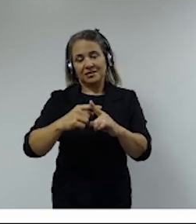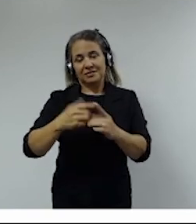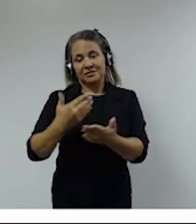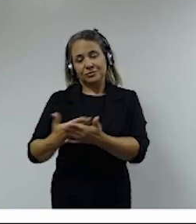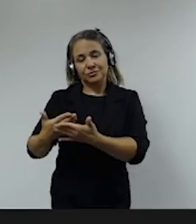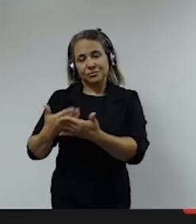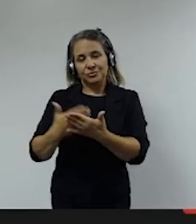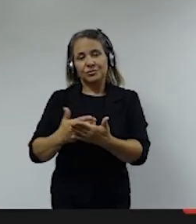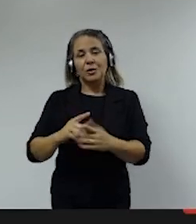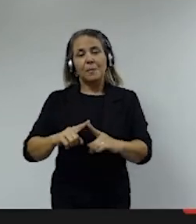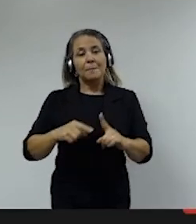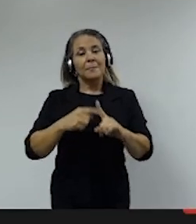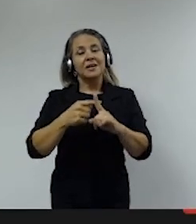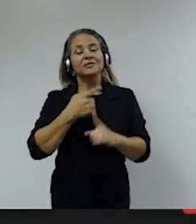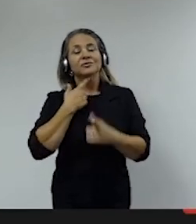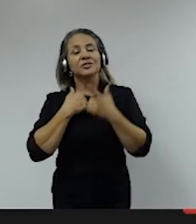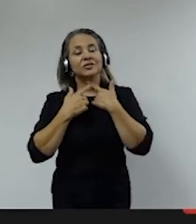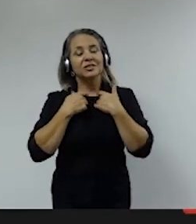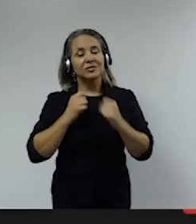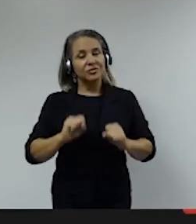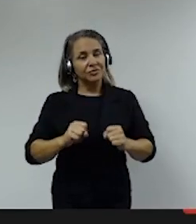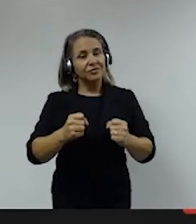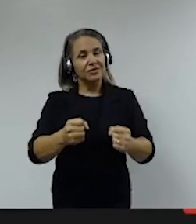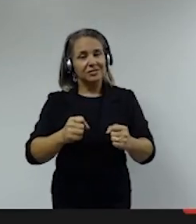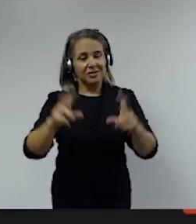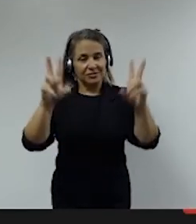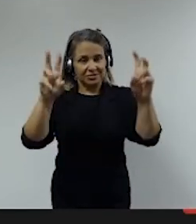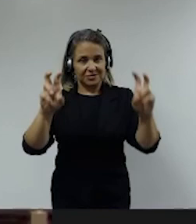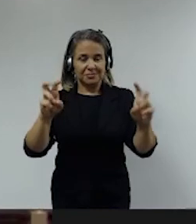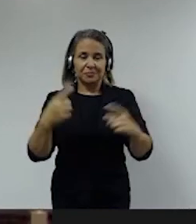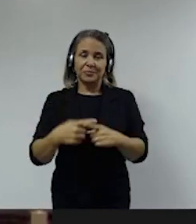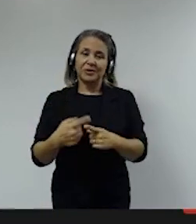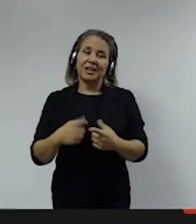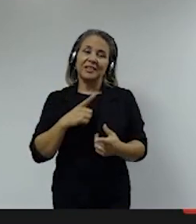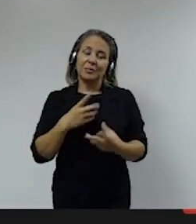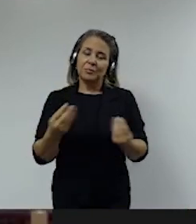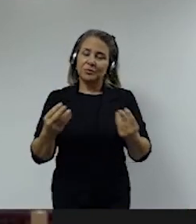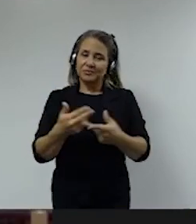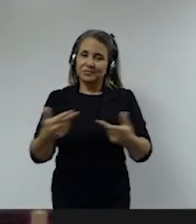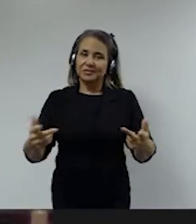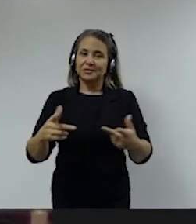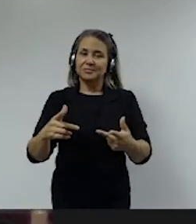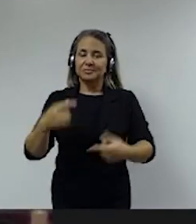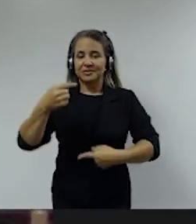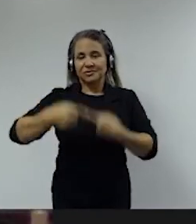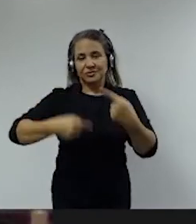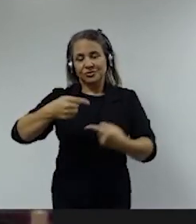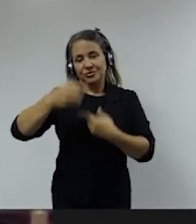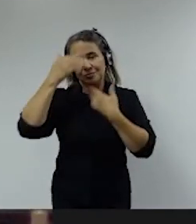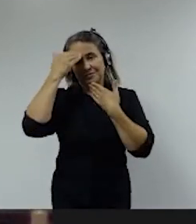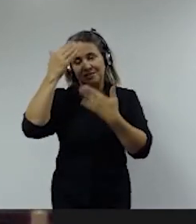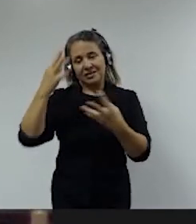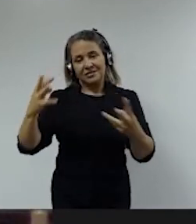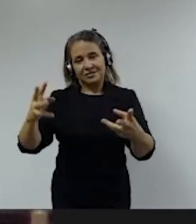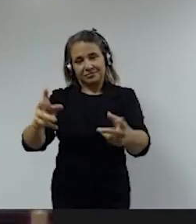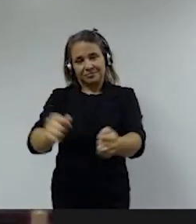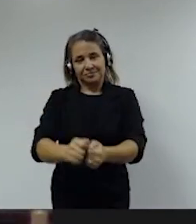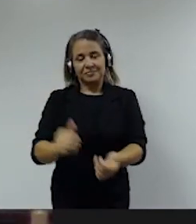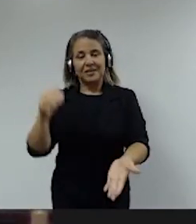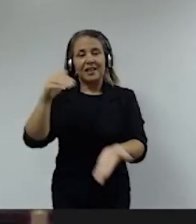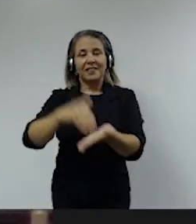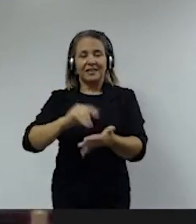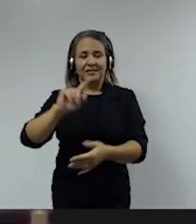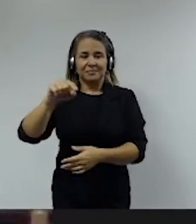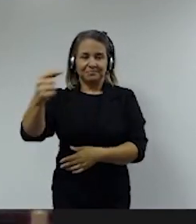ter vontade de enfrentar o tema, porque tem muito ainda a ser discutido. Obrigada a todos e até a